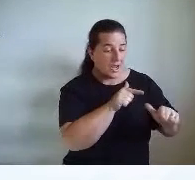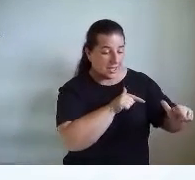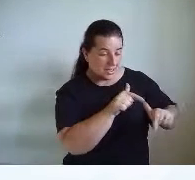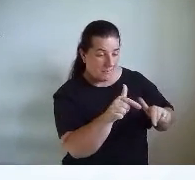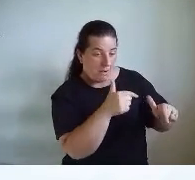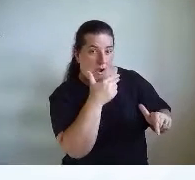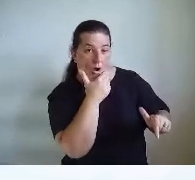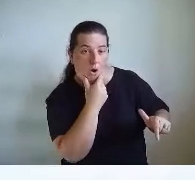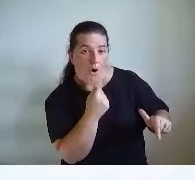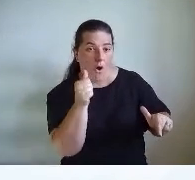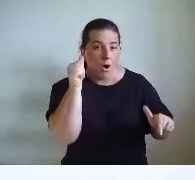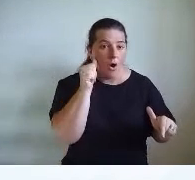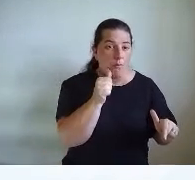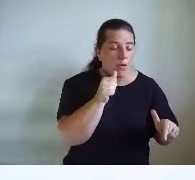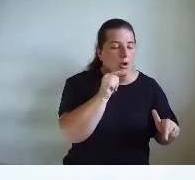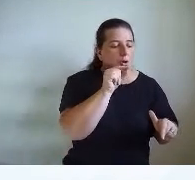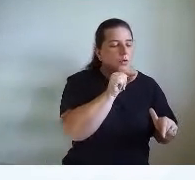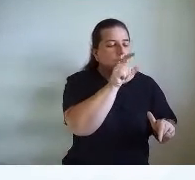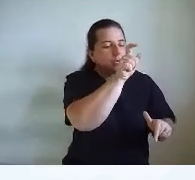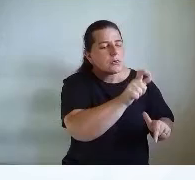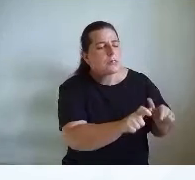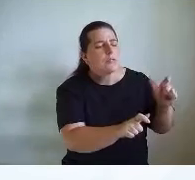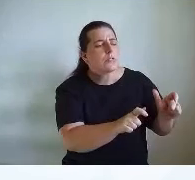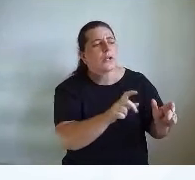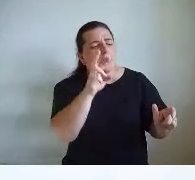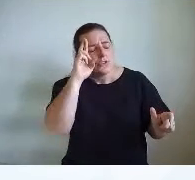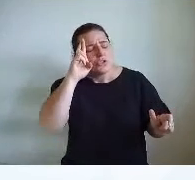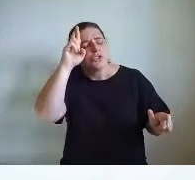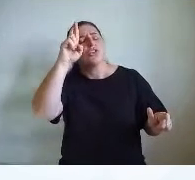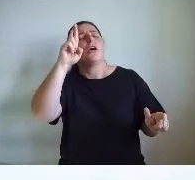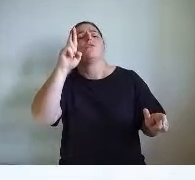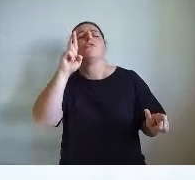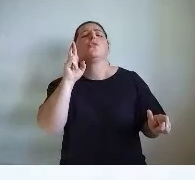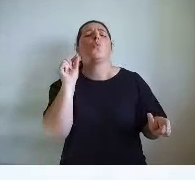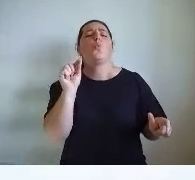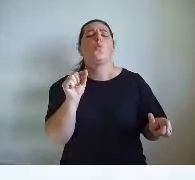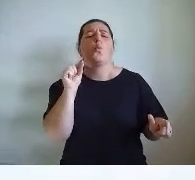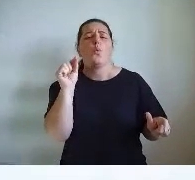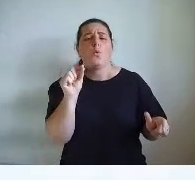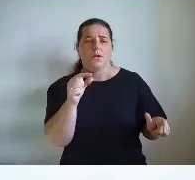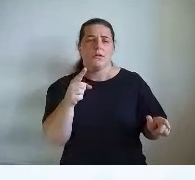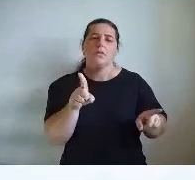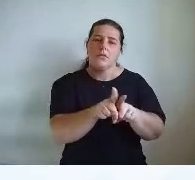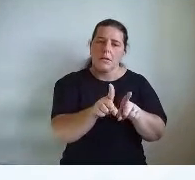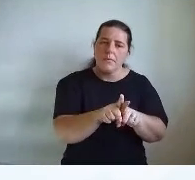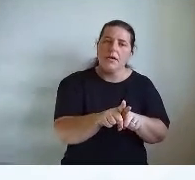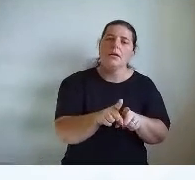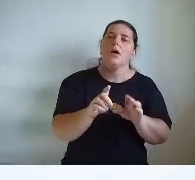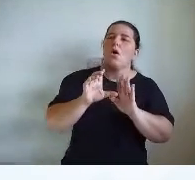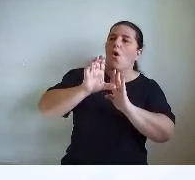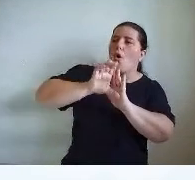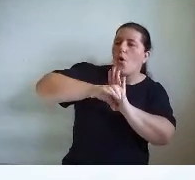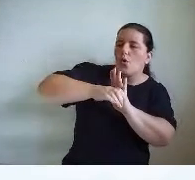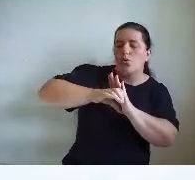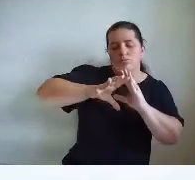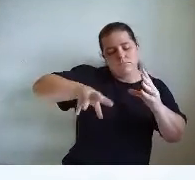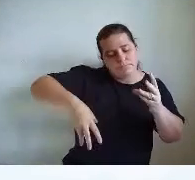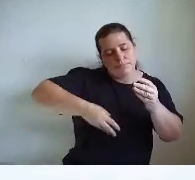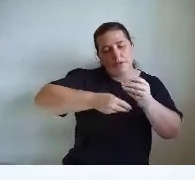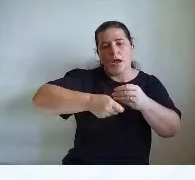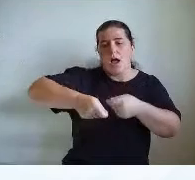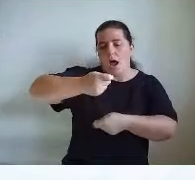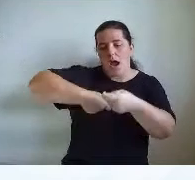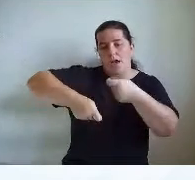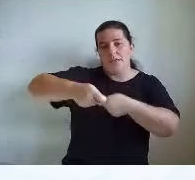trabalhadoras que os seus patrões, que os seus empregadores, e aí eu incluo nesse conceito também a administração pública,